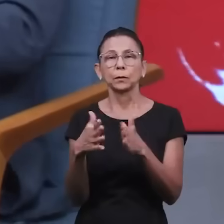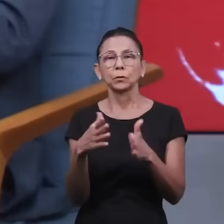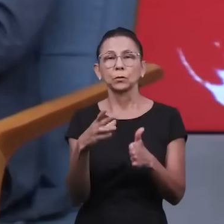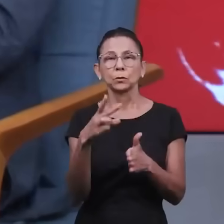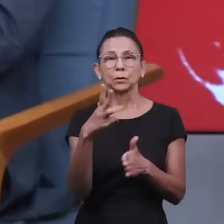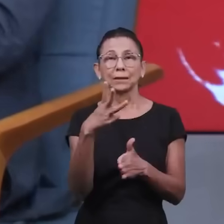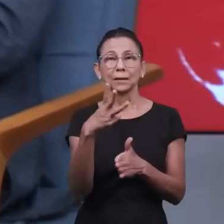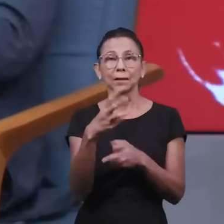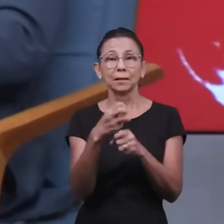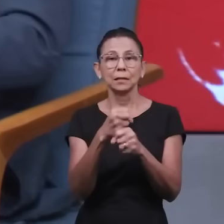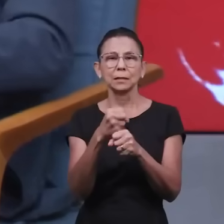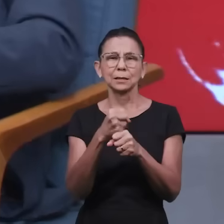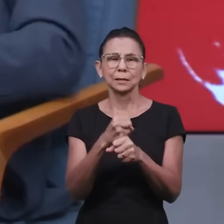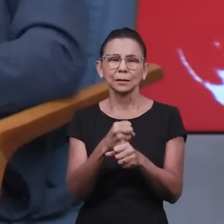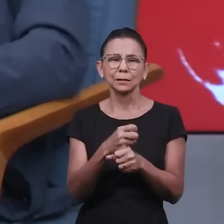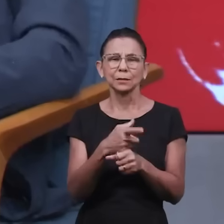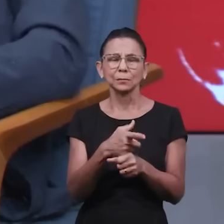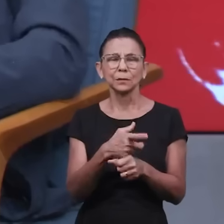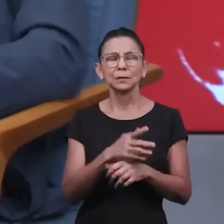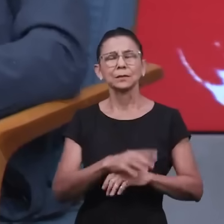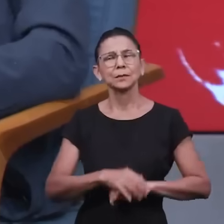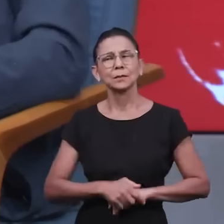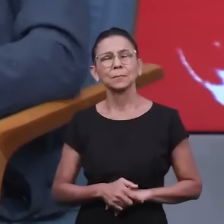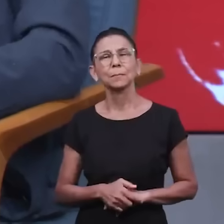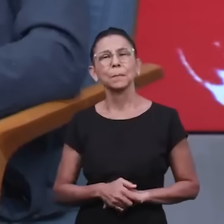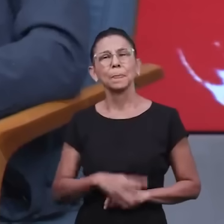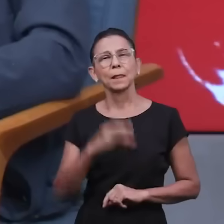para Antioquia.